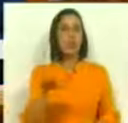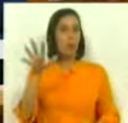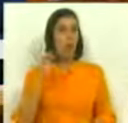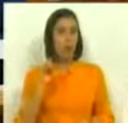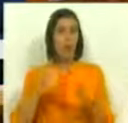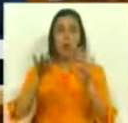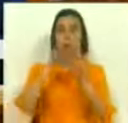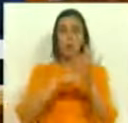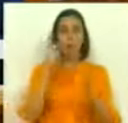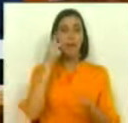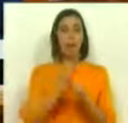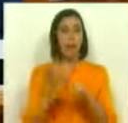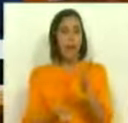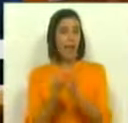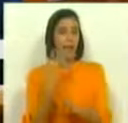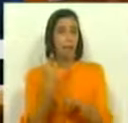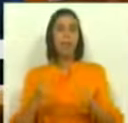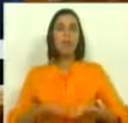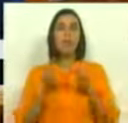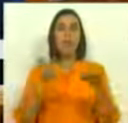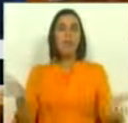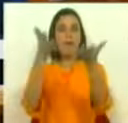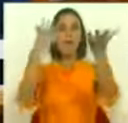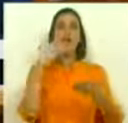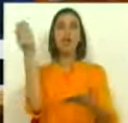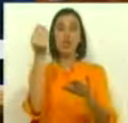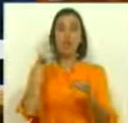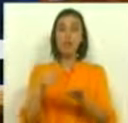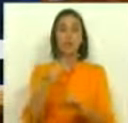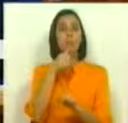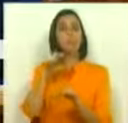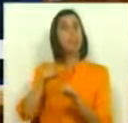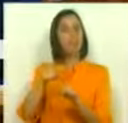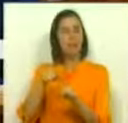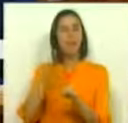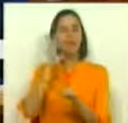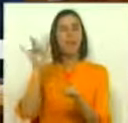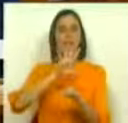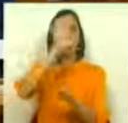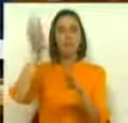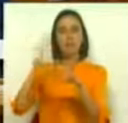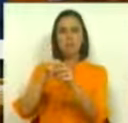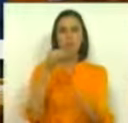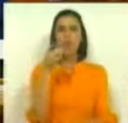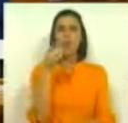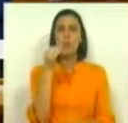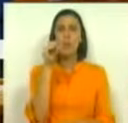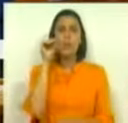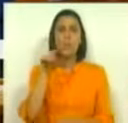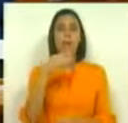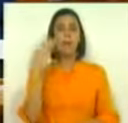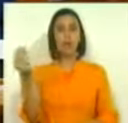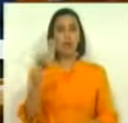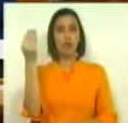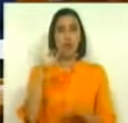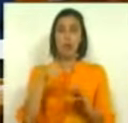2012, o programa Vida Ativa, o Impulso Jovem, só nesta medida tentando abranger cerca de 90.000